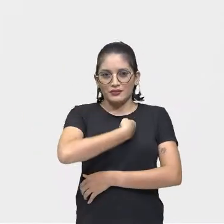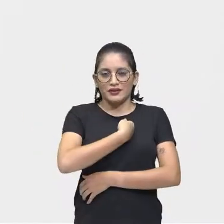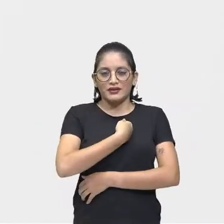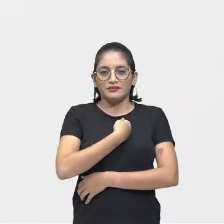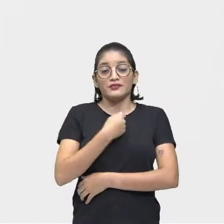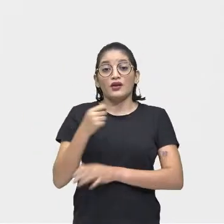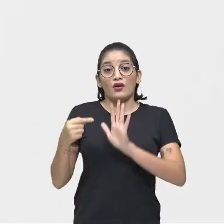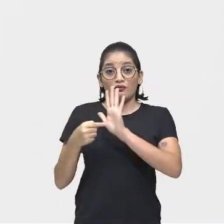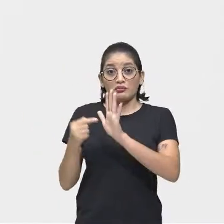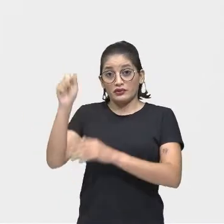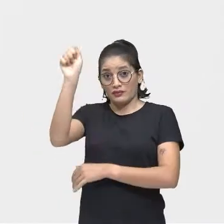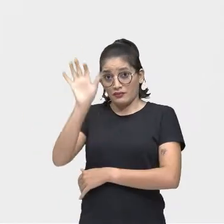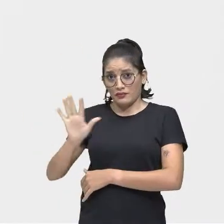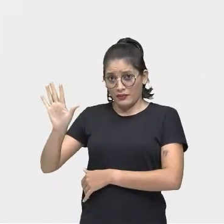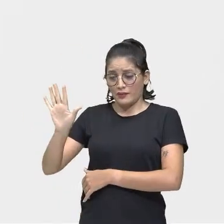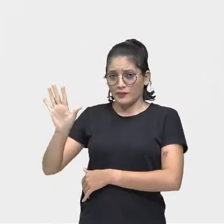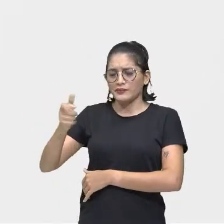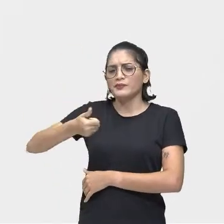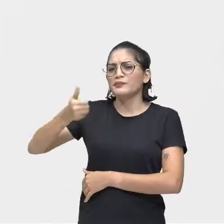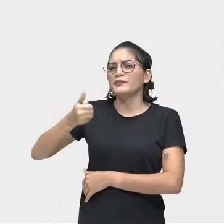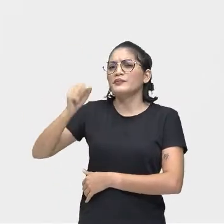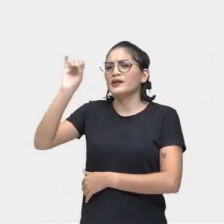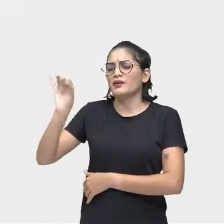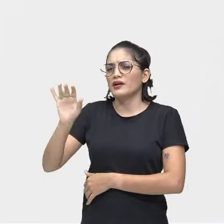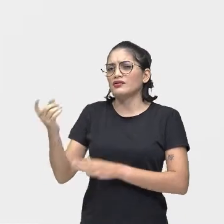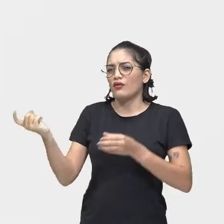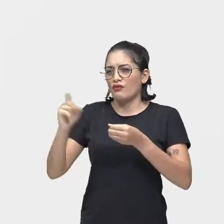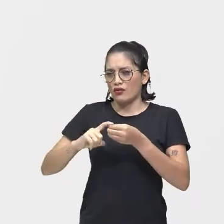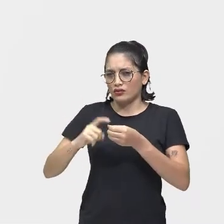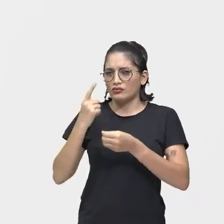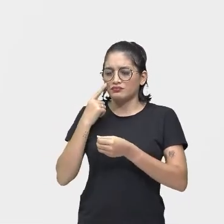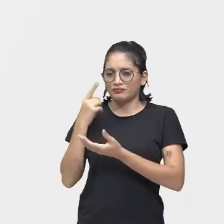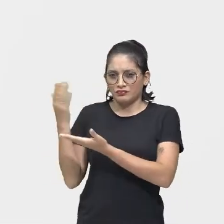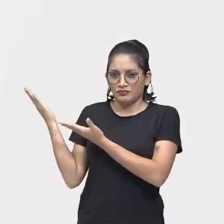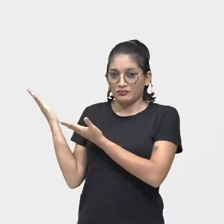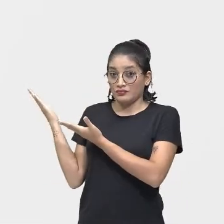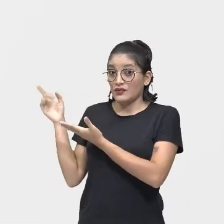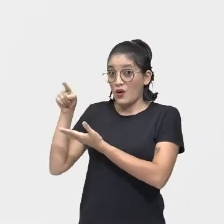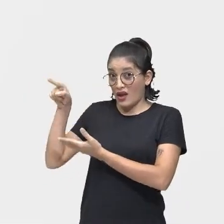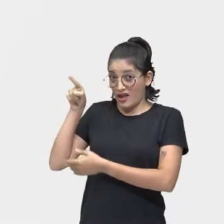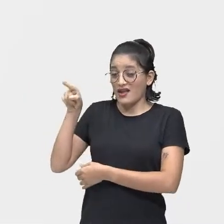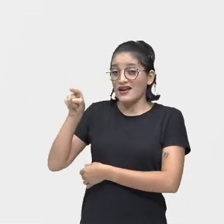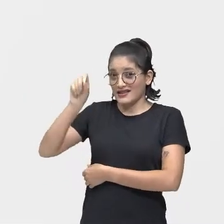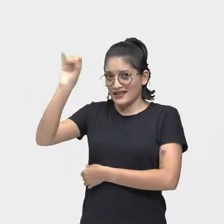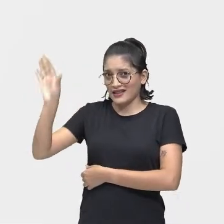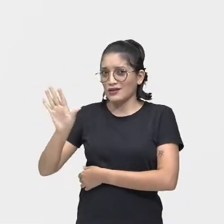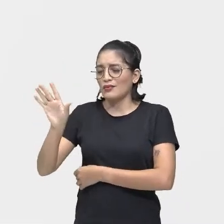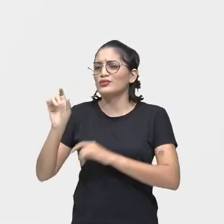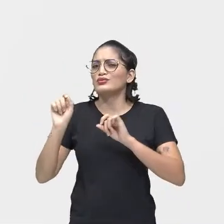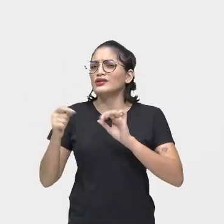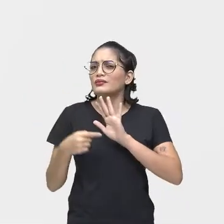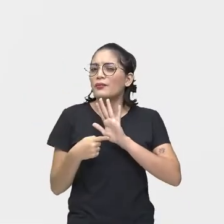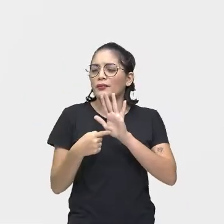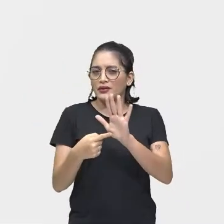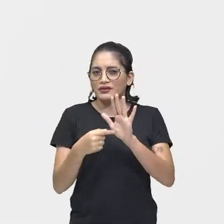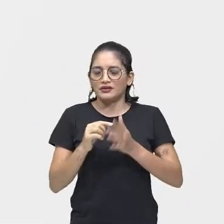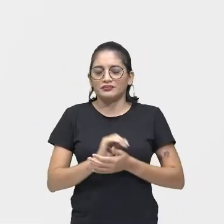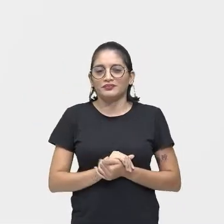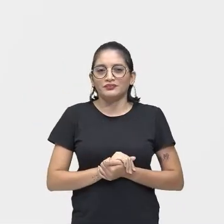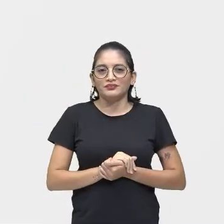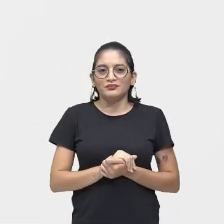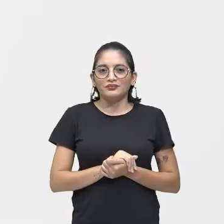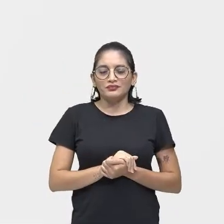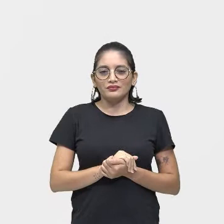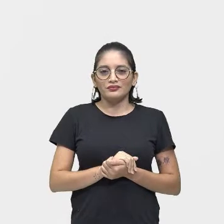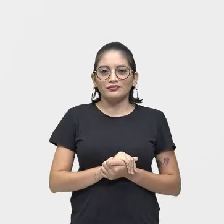Tordesilhas para a gente. Aquela primeira imagem, vamos voltar agora. Essa imagem basicamente fala para a gente, coloca para a